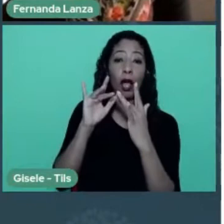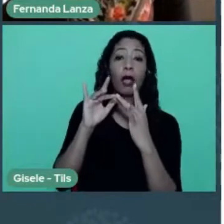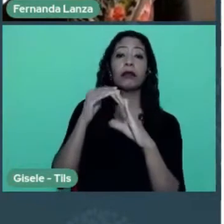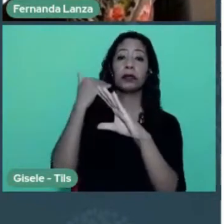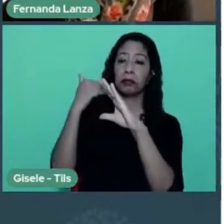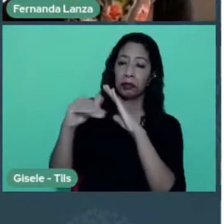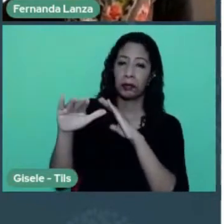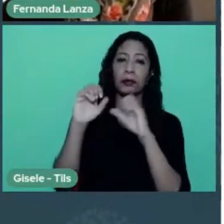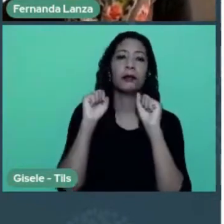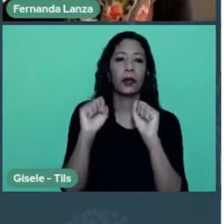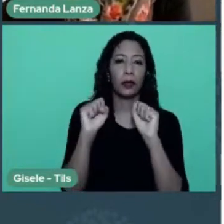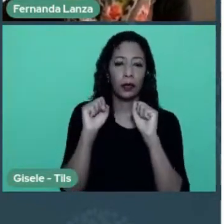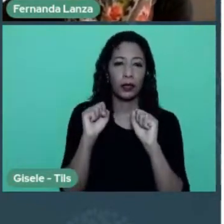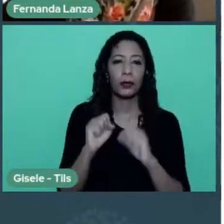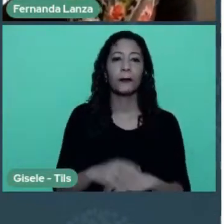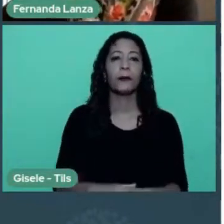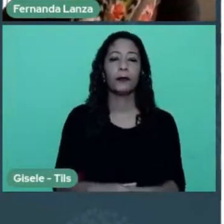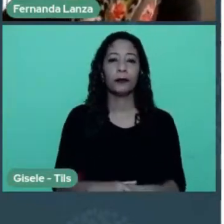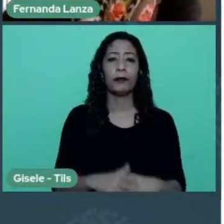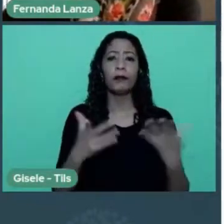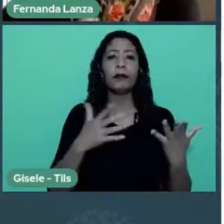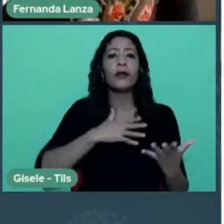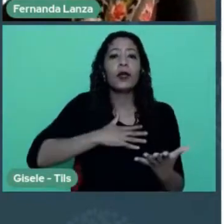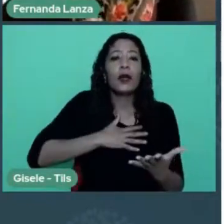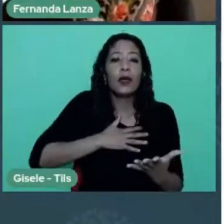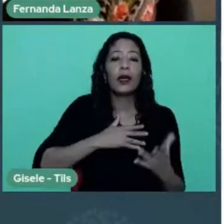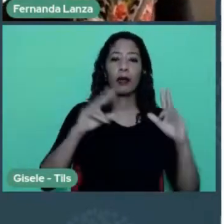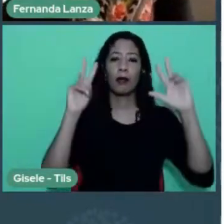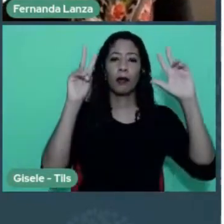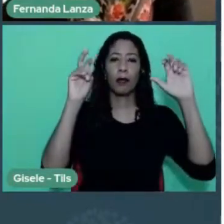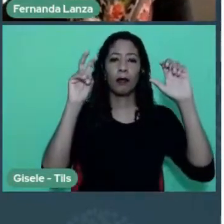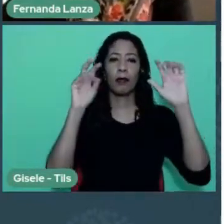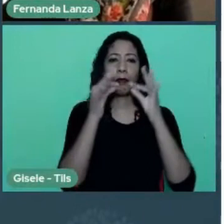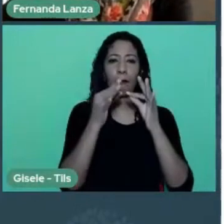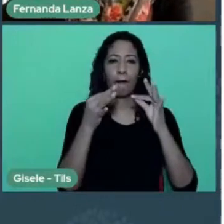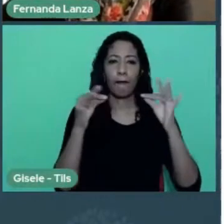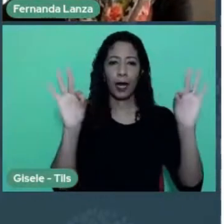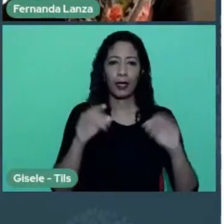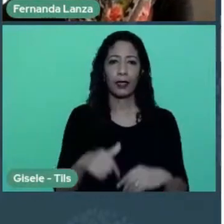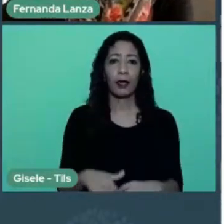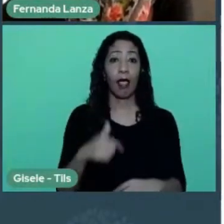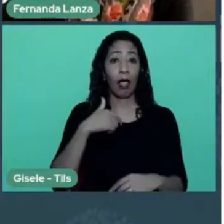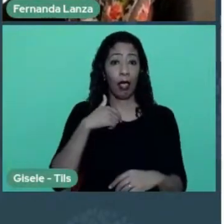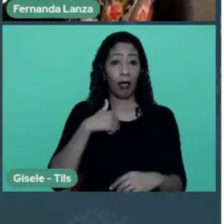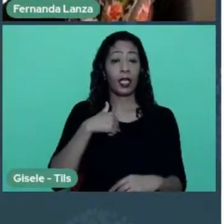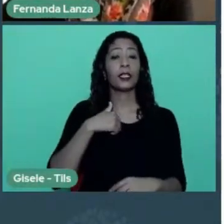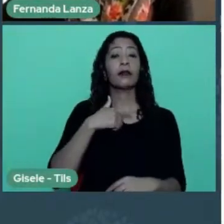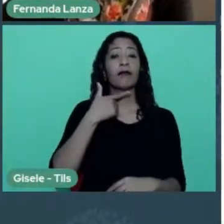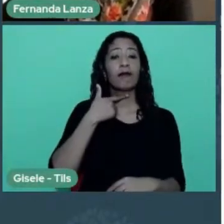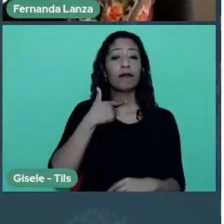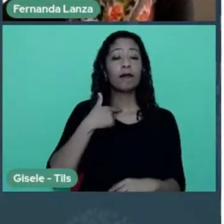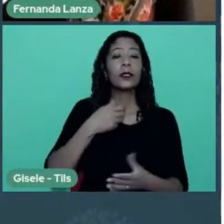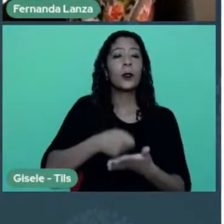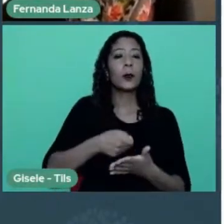que eu gosto muito e que expressa esse momento também. Eu tenho uma espécie de dever de sonhar sempre,